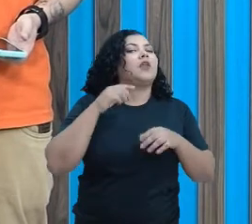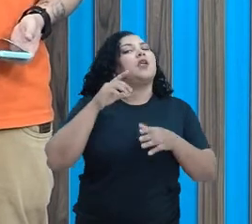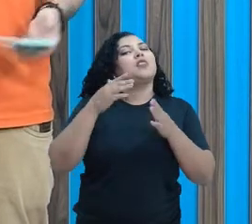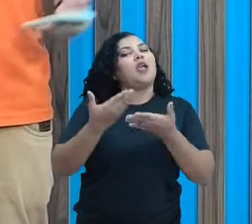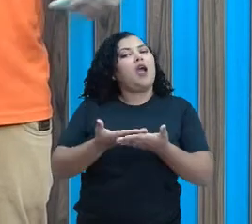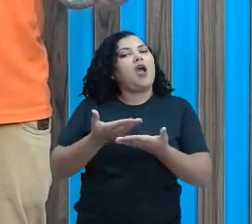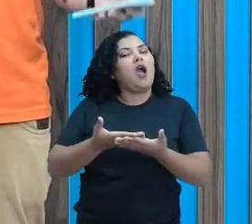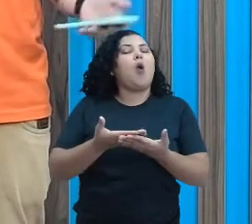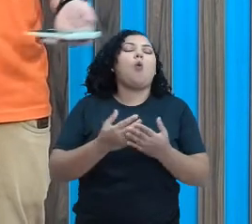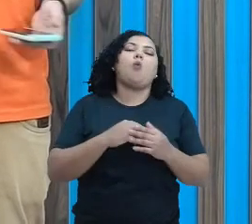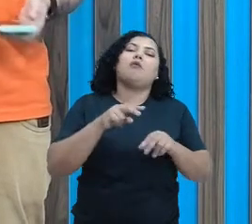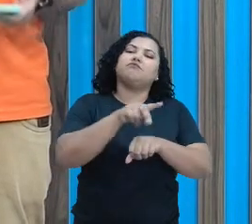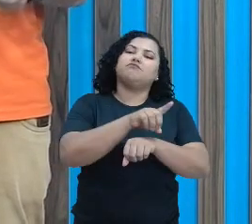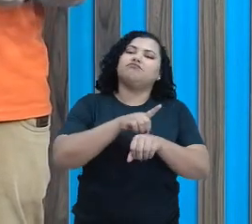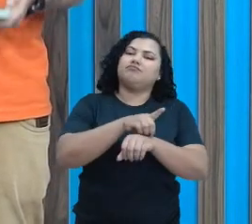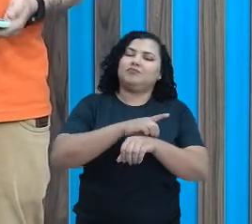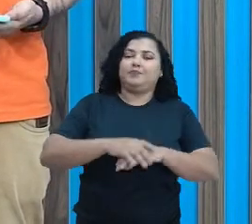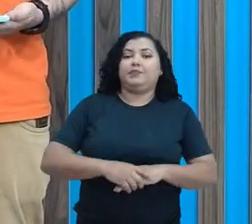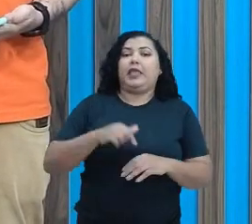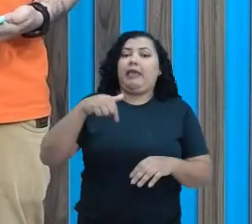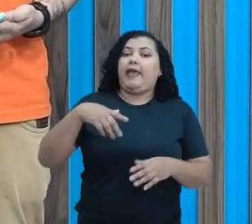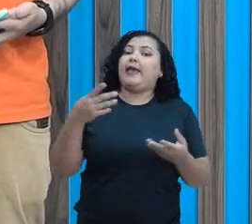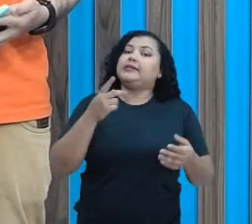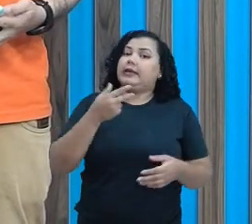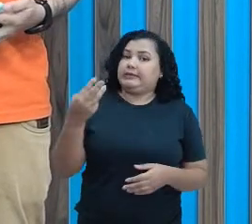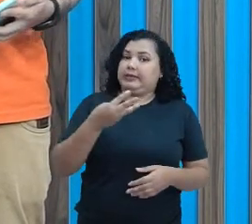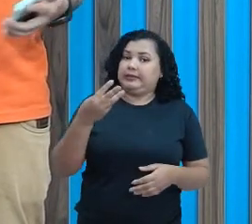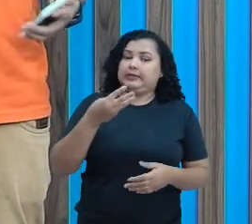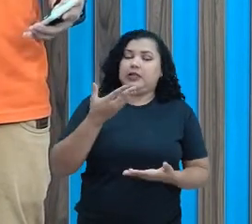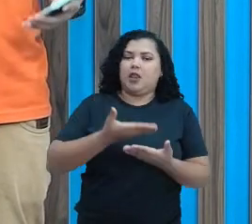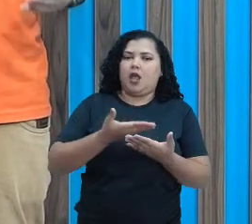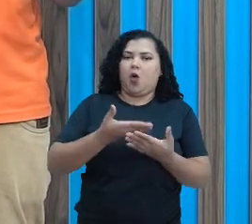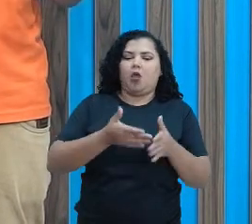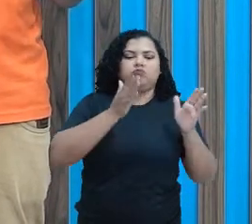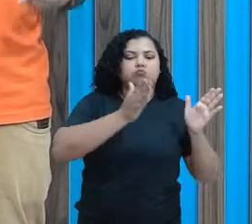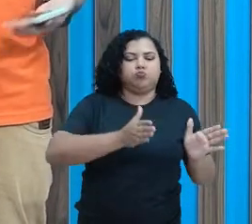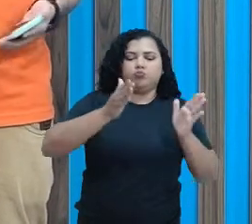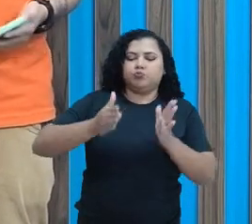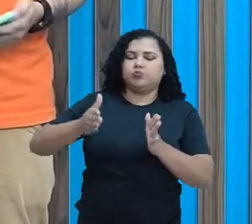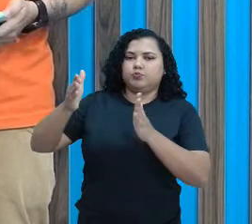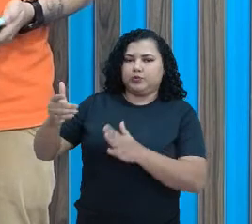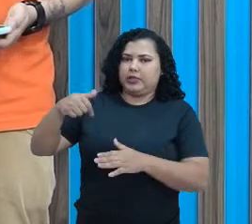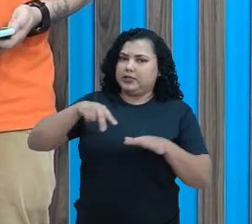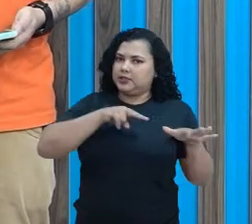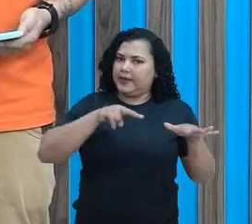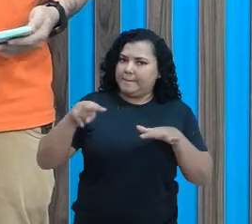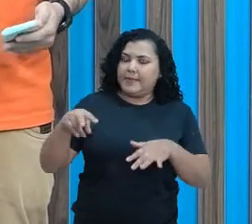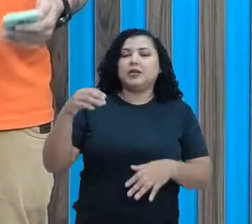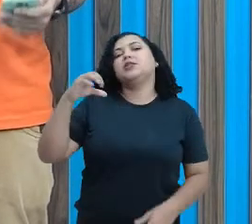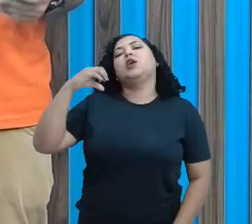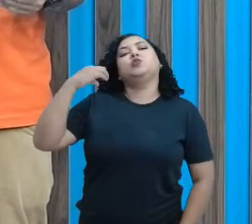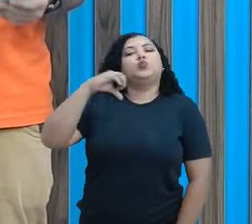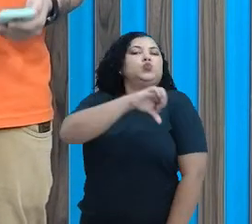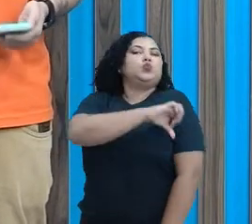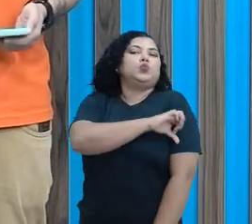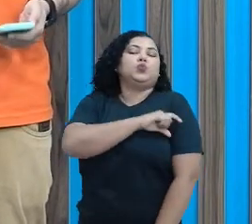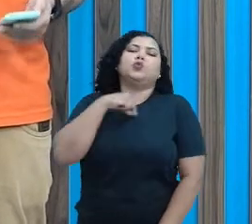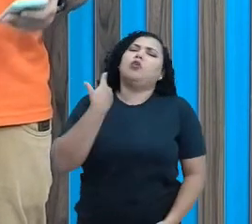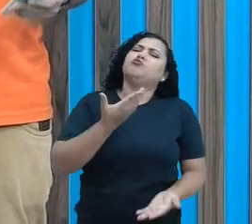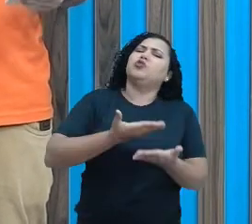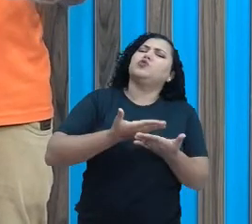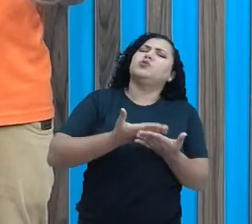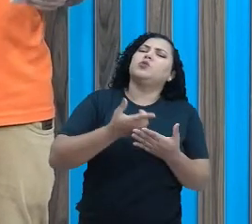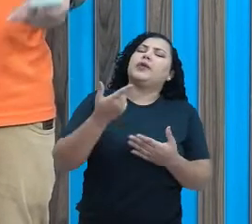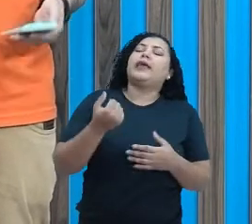Digitais, né? Lembrando que essa é a terceira de um bloco de 3 aulas que nós temos essa semana para os nonos anos, onde a gente está trabalhando o tema